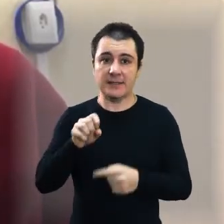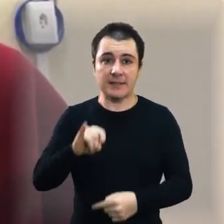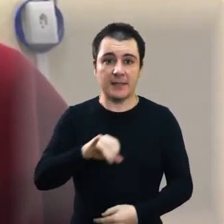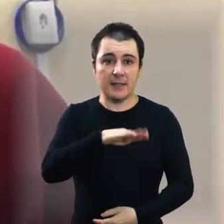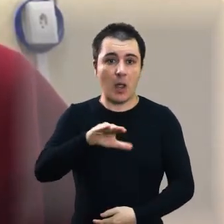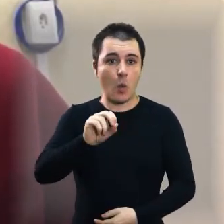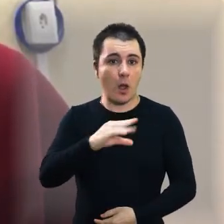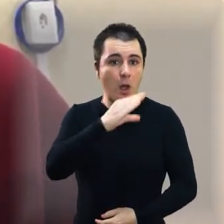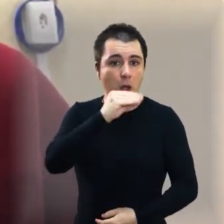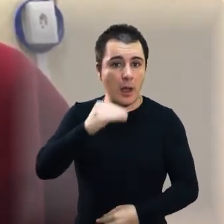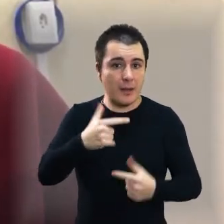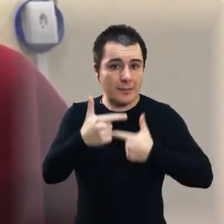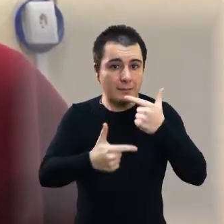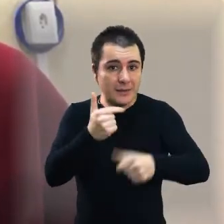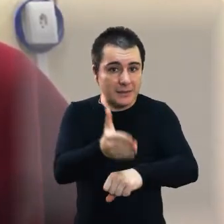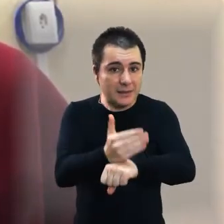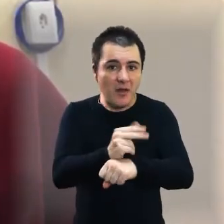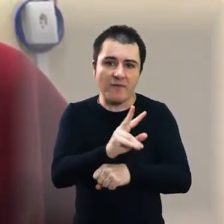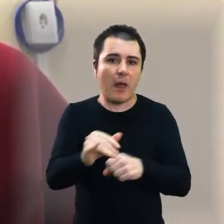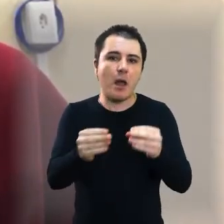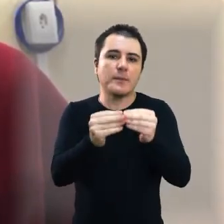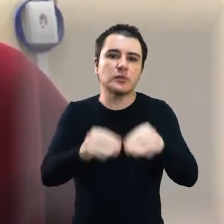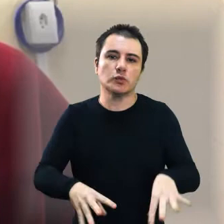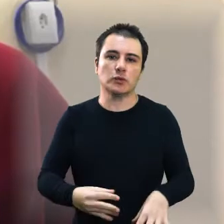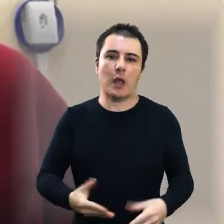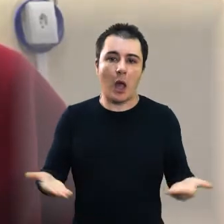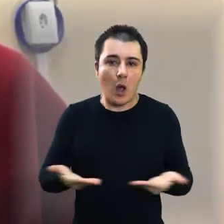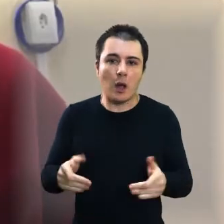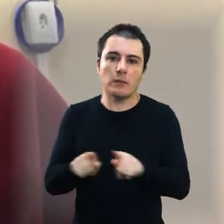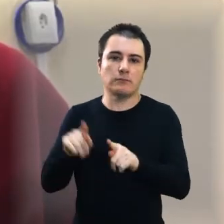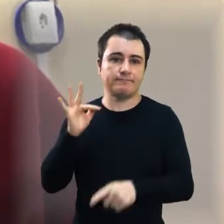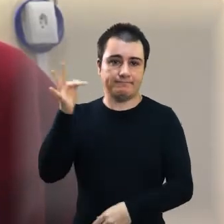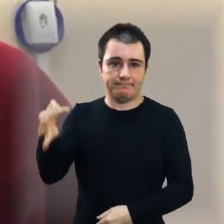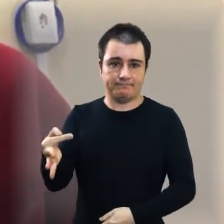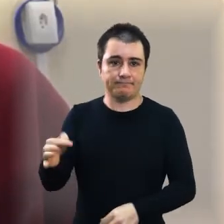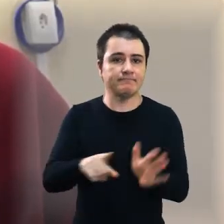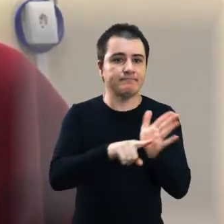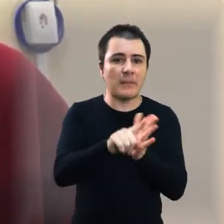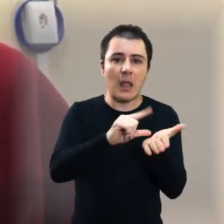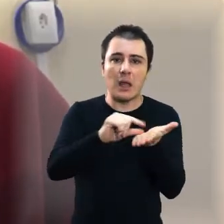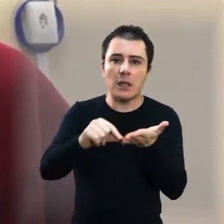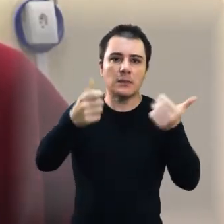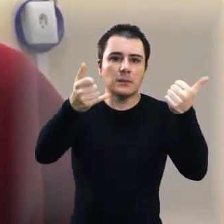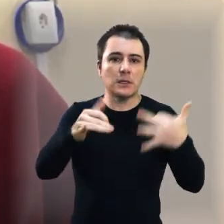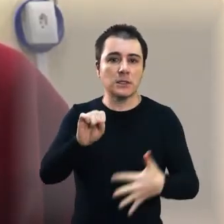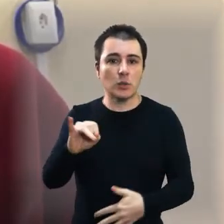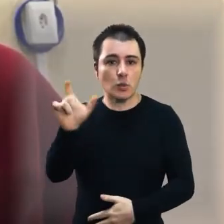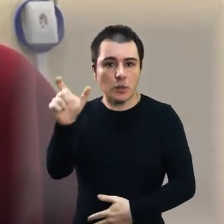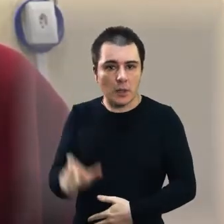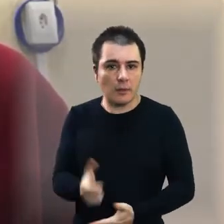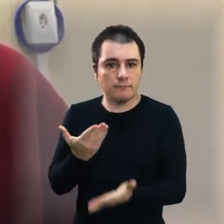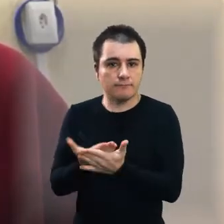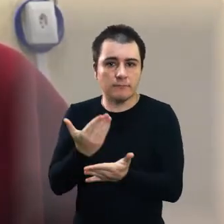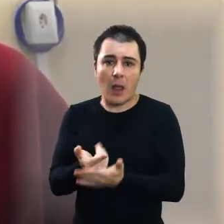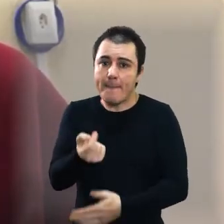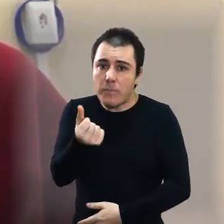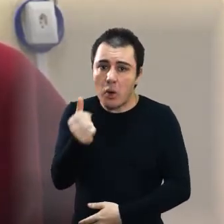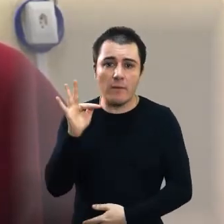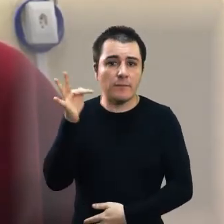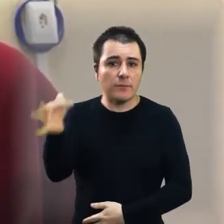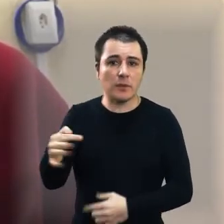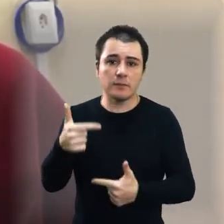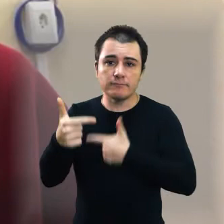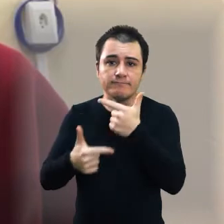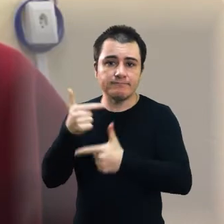Para criança e adolescente, o trabalho nega o presente e compromete o futuro. Estudos indicam que trabalhadores de baixa escolaridade